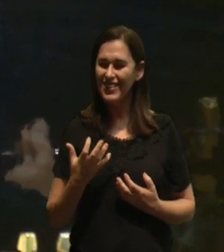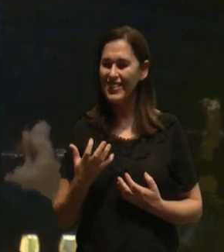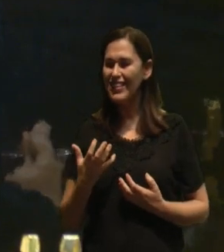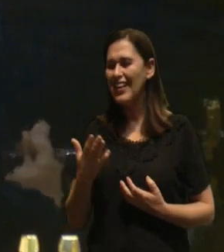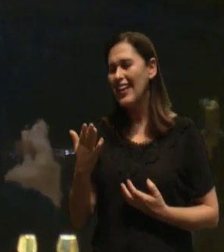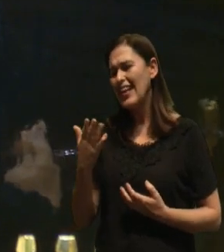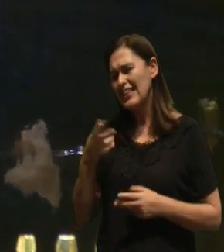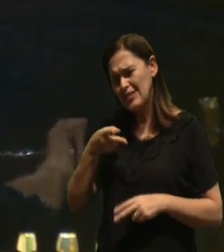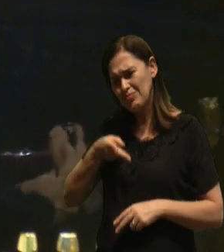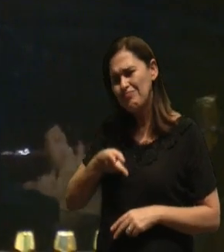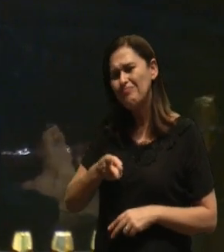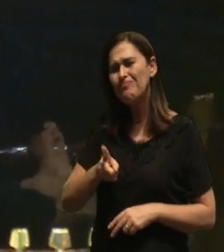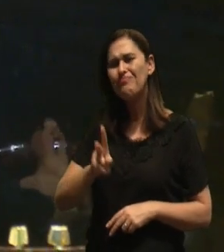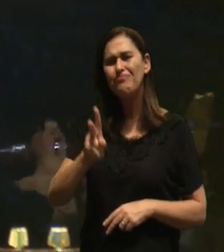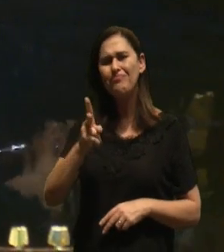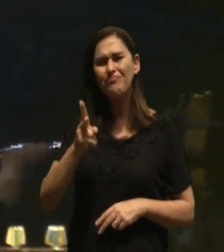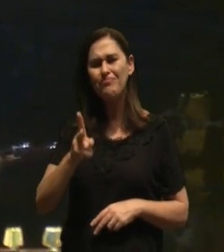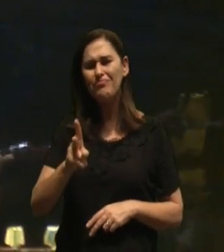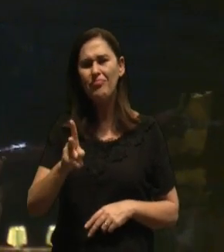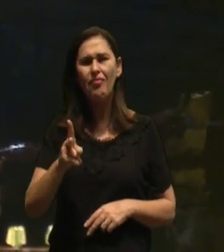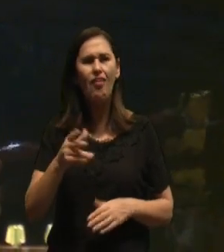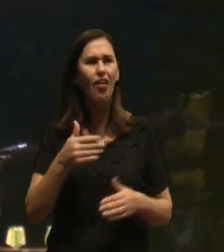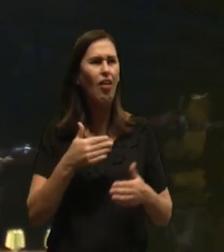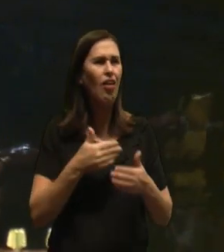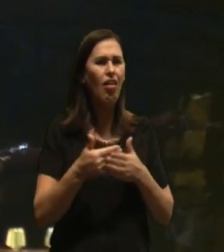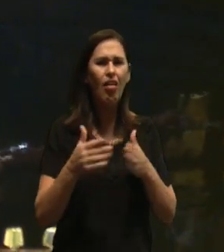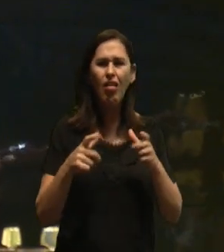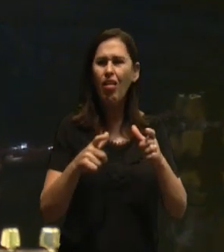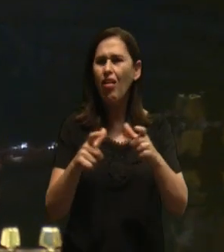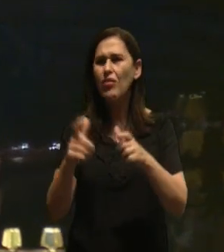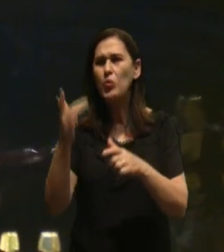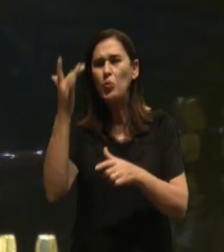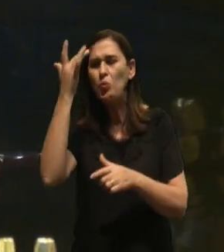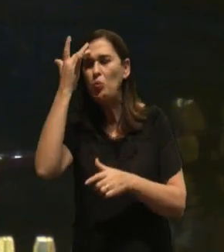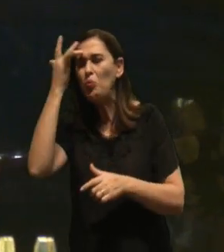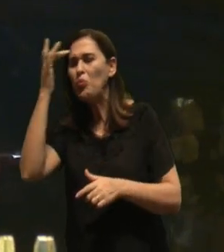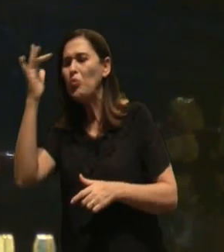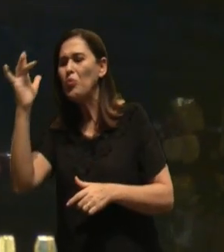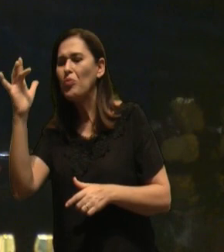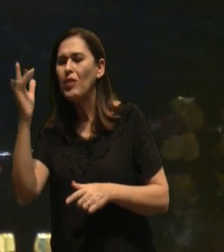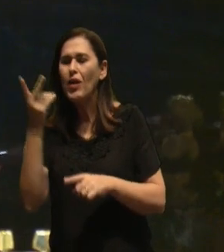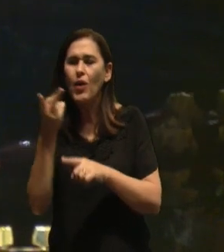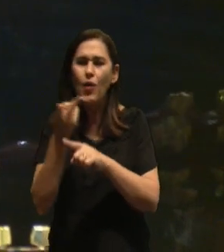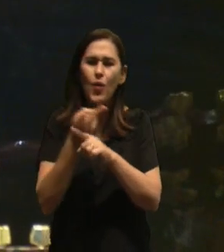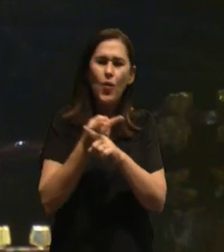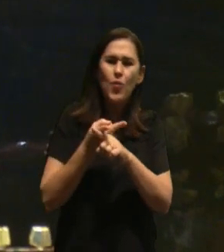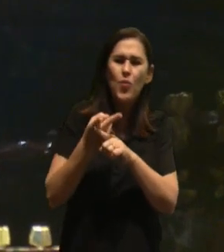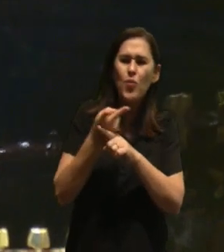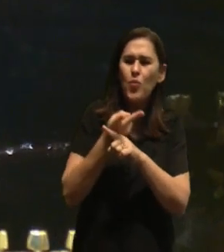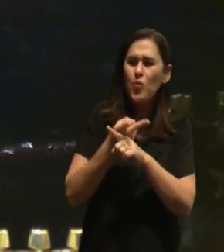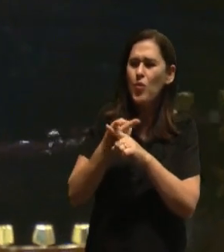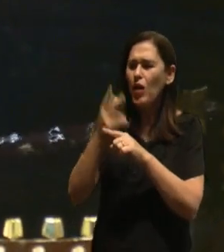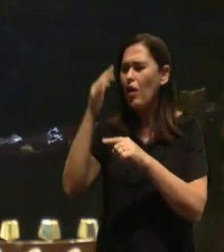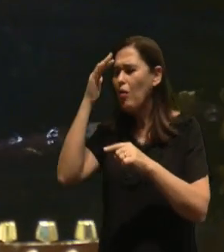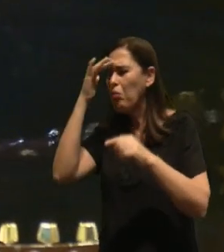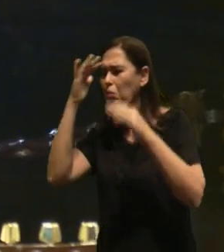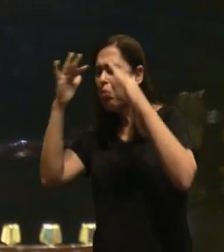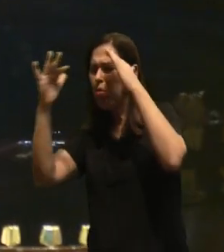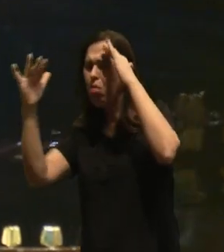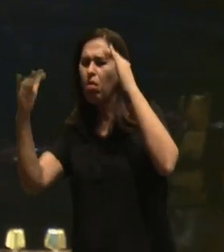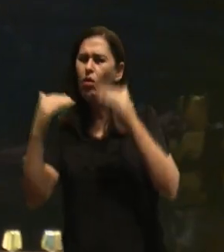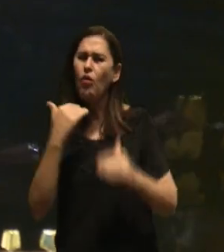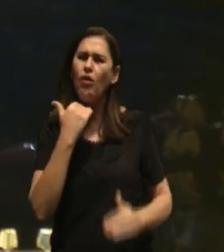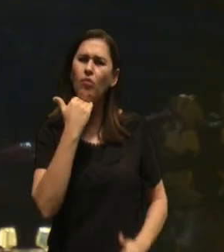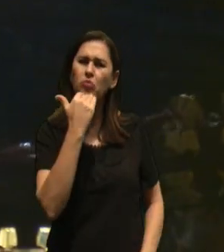seguir sem ter pra onde ir, e em busca de sonhos em